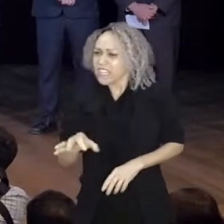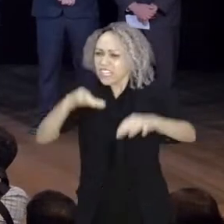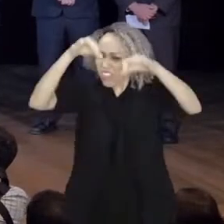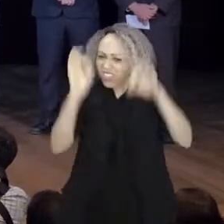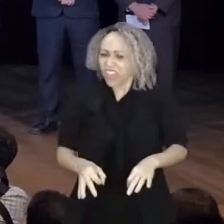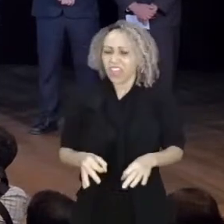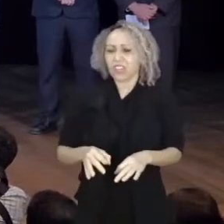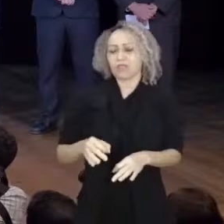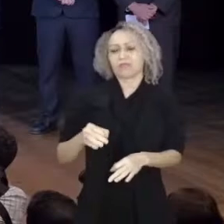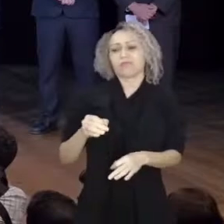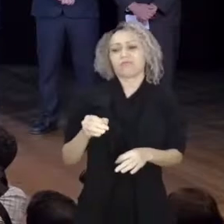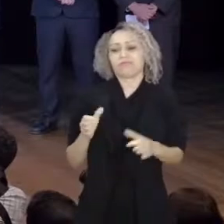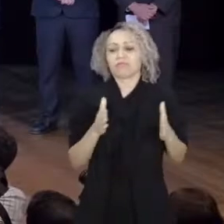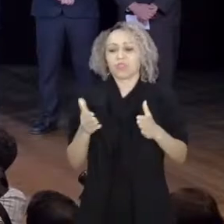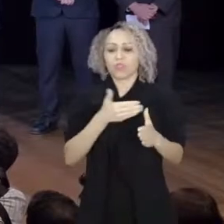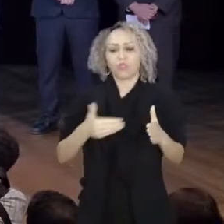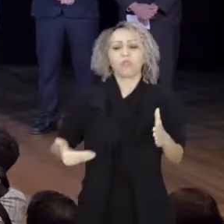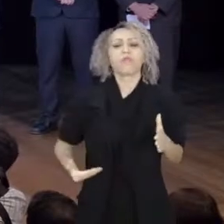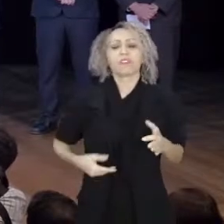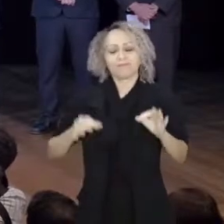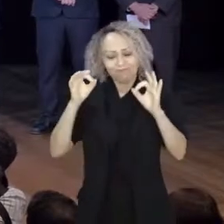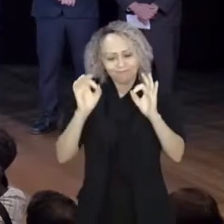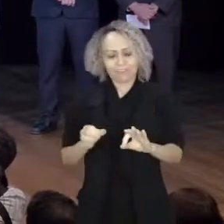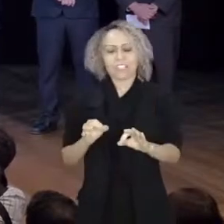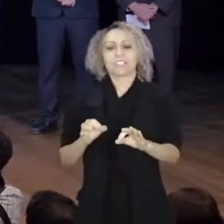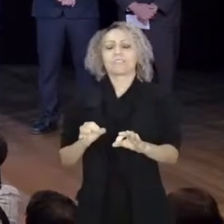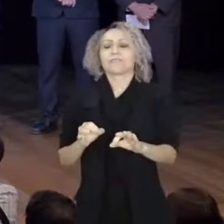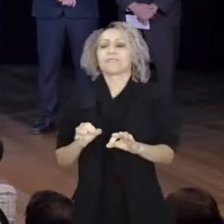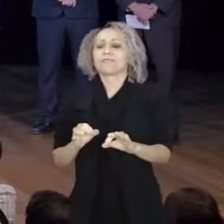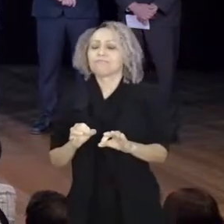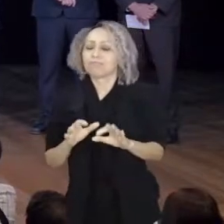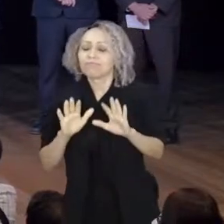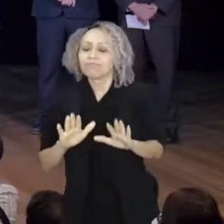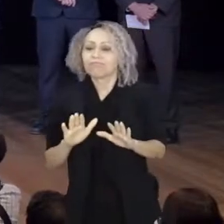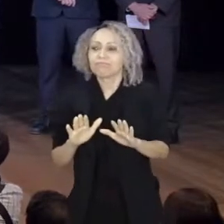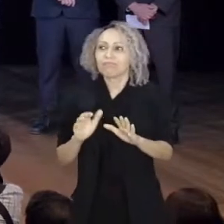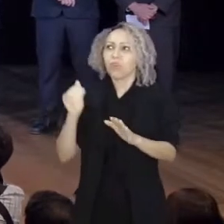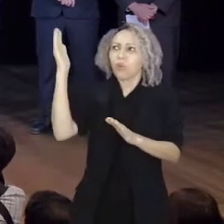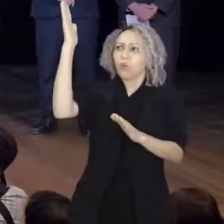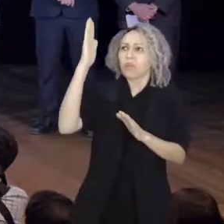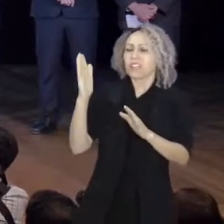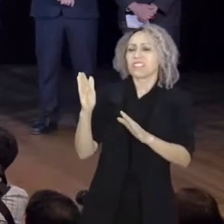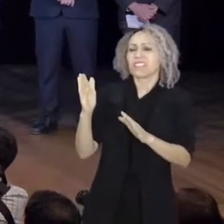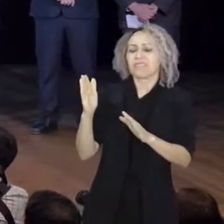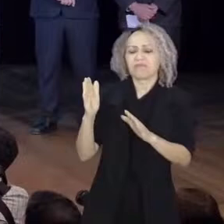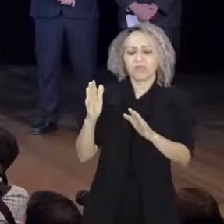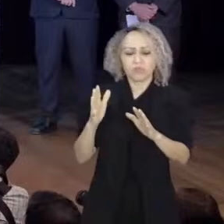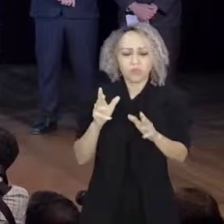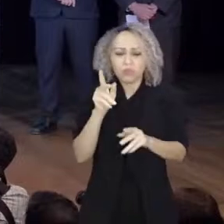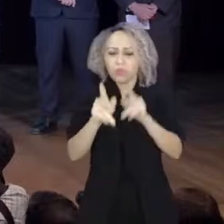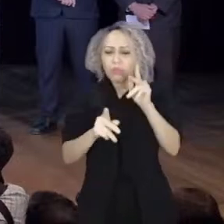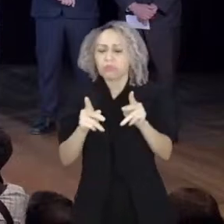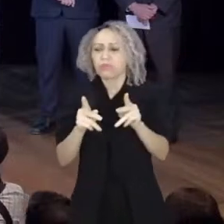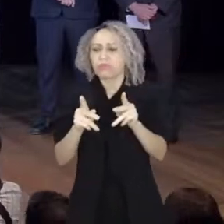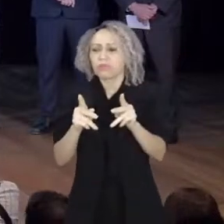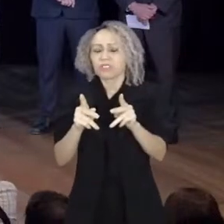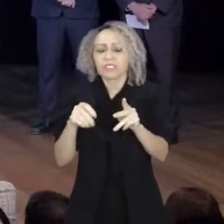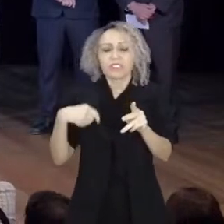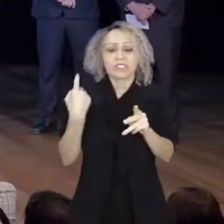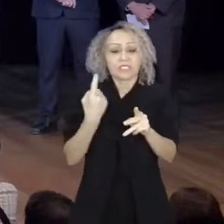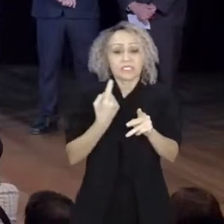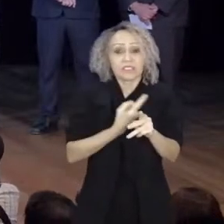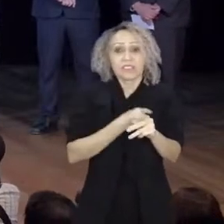que estava precisando de ar novo, de ar puro, para que a gente possa respirar